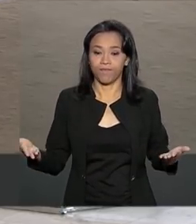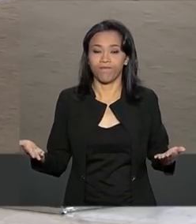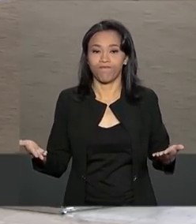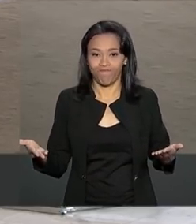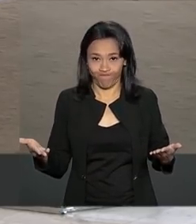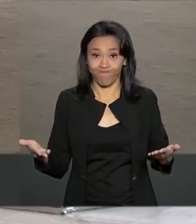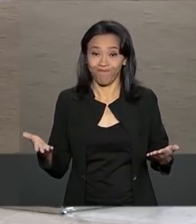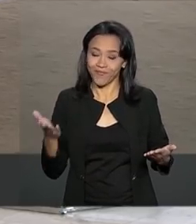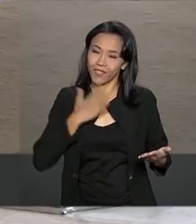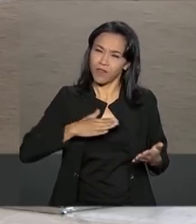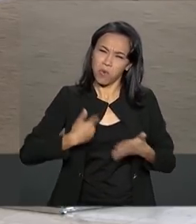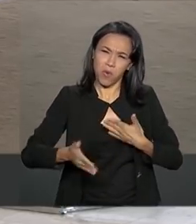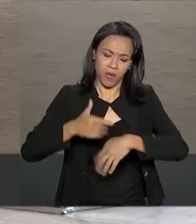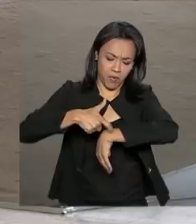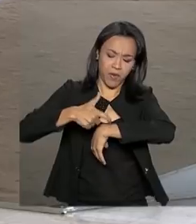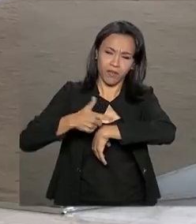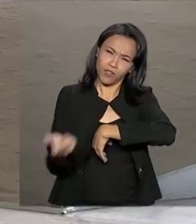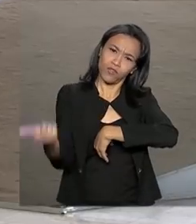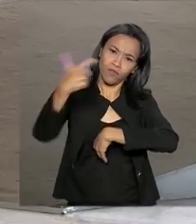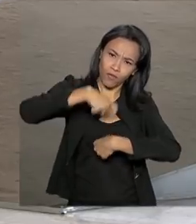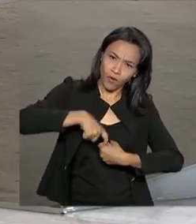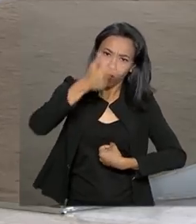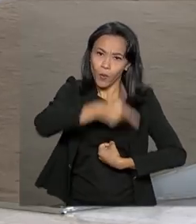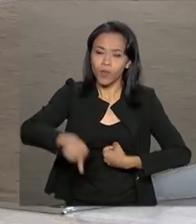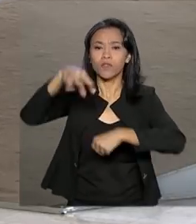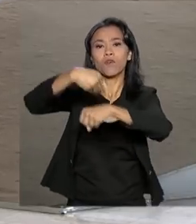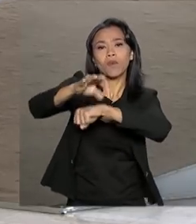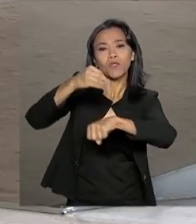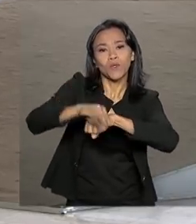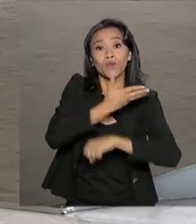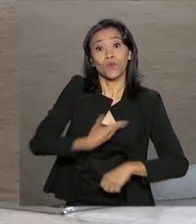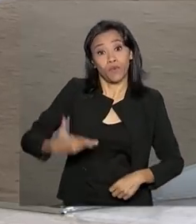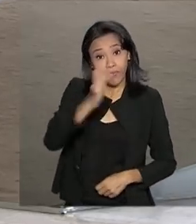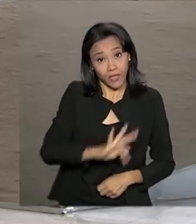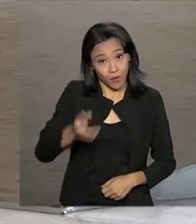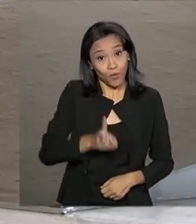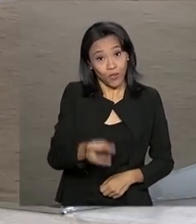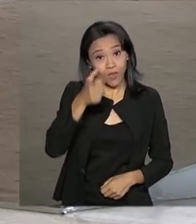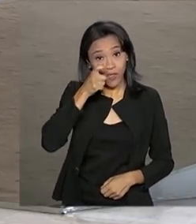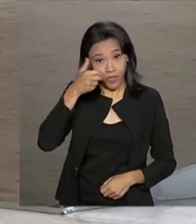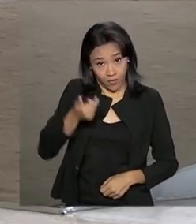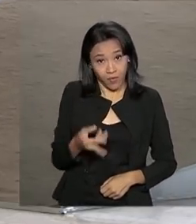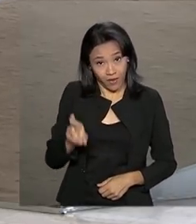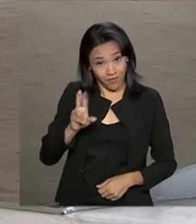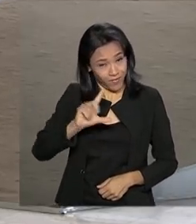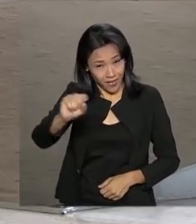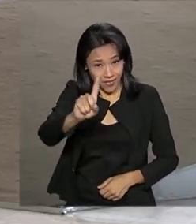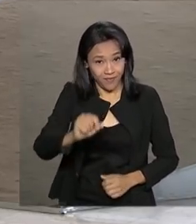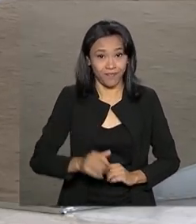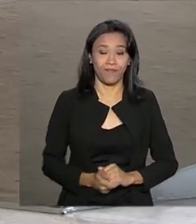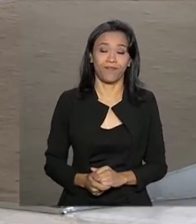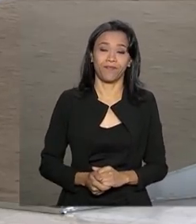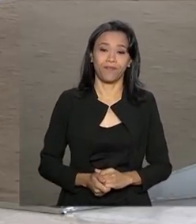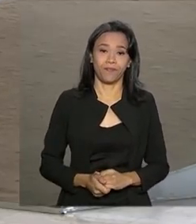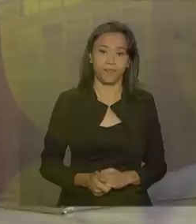enem.inep.gov.br. Nós voltamos a qualquer momento com outras informações do governo federal. Continue com a gente, não saia daí.